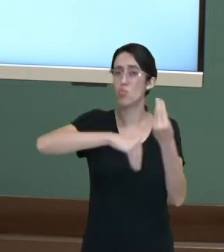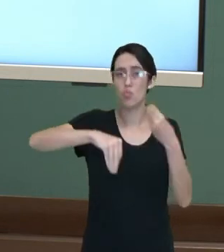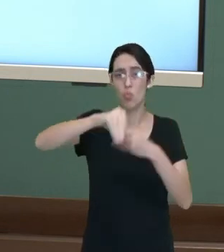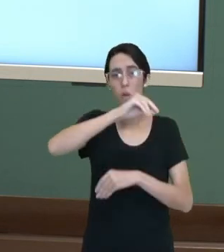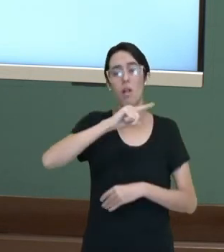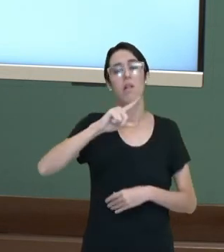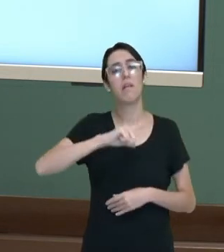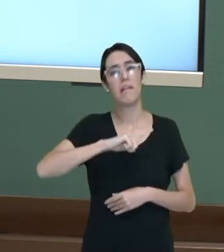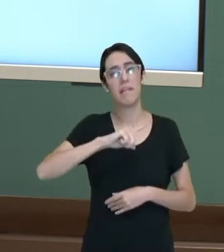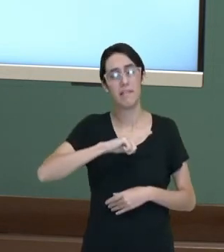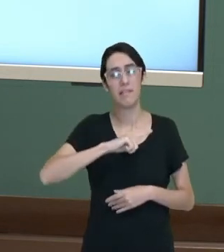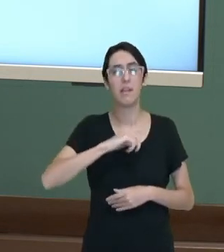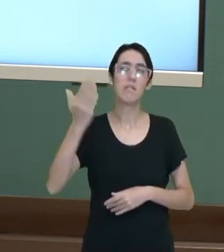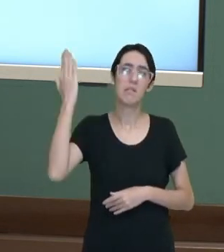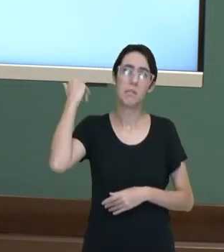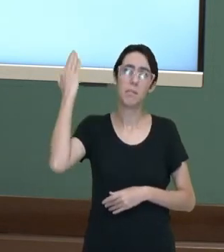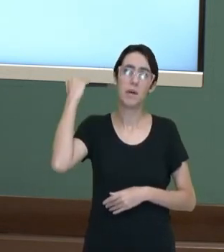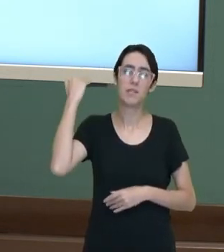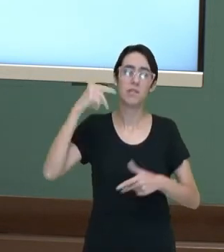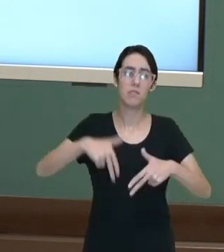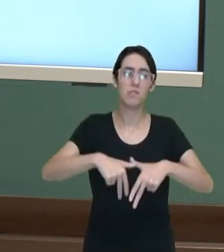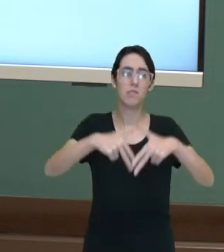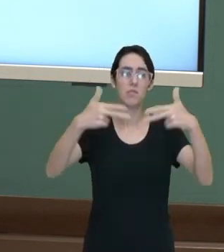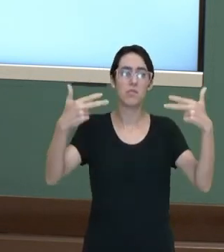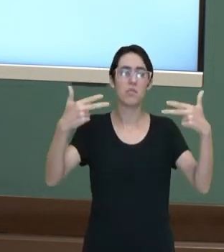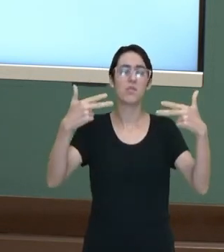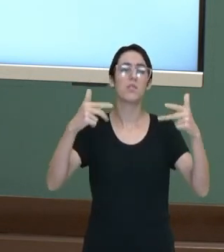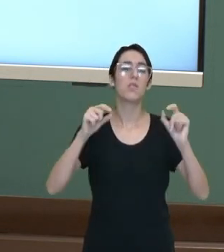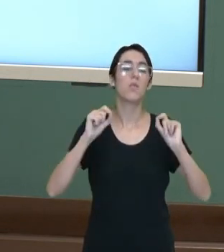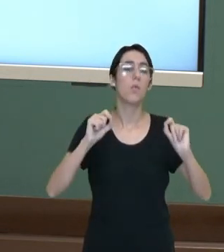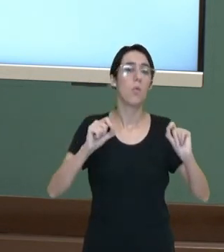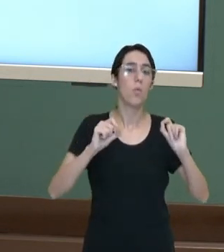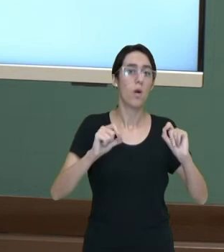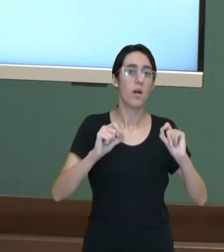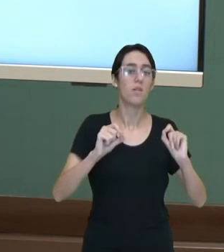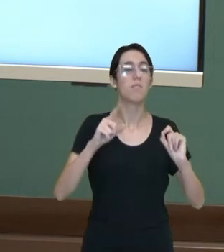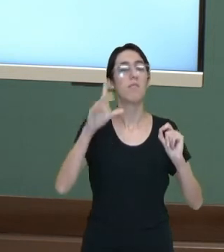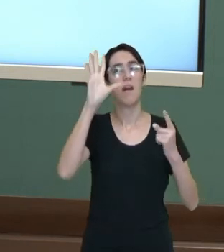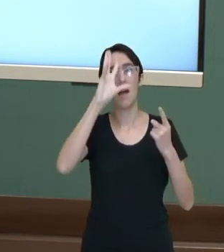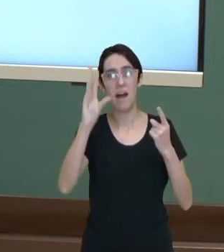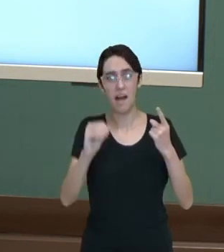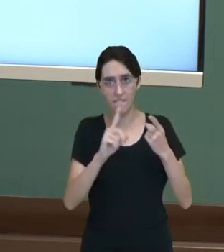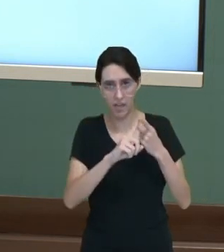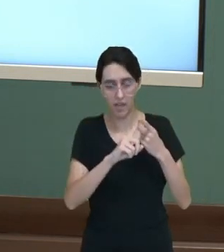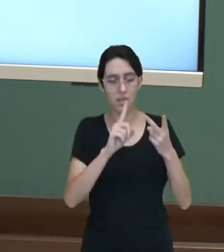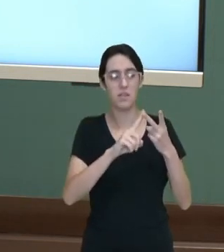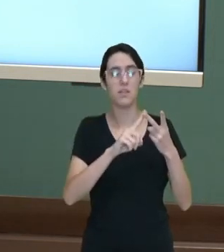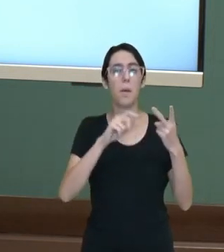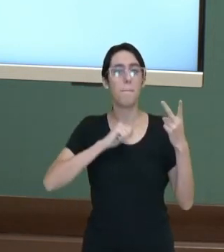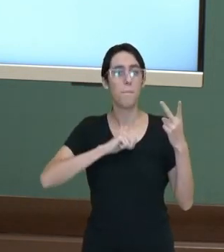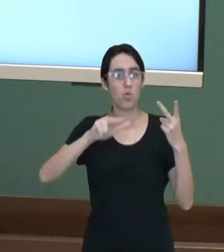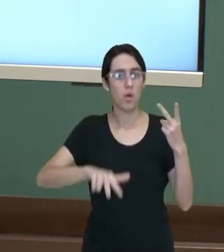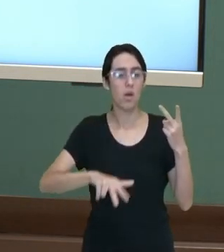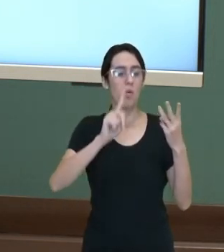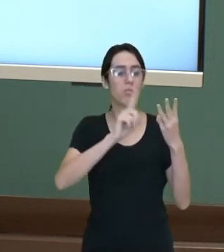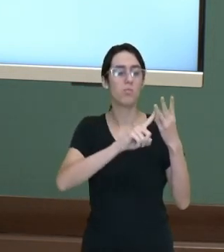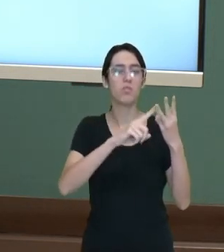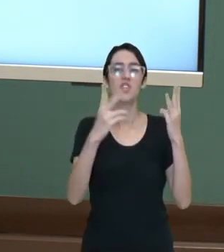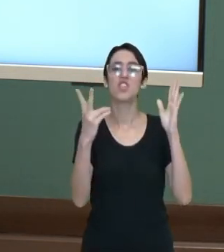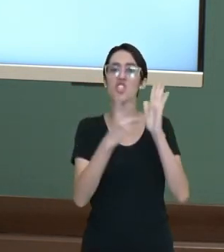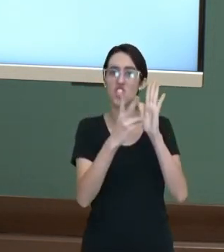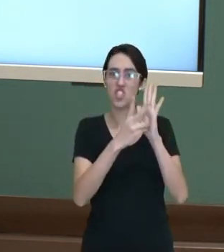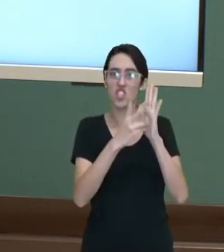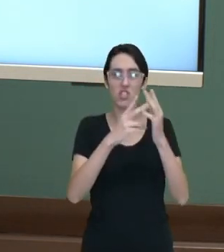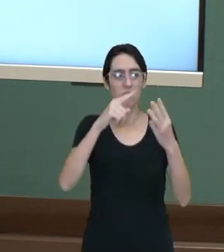as nossas matrizes étnicas, né, a nossa matriz étnica, africano, português e indígena, e com o passar